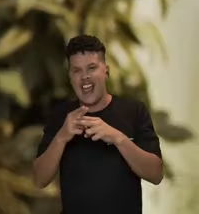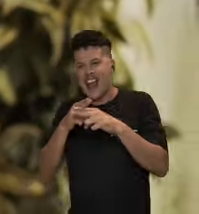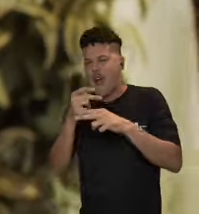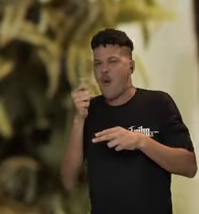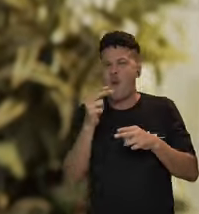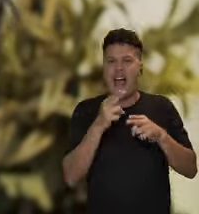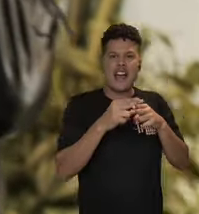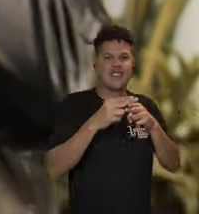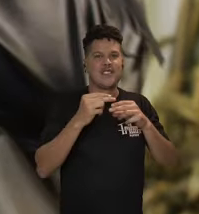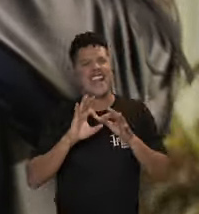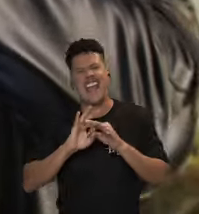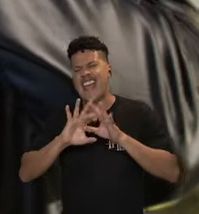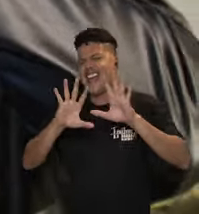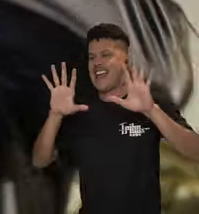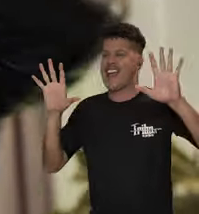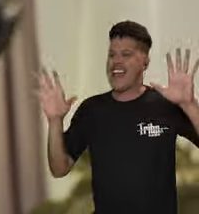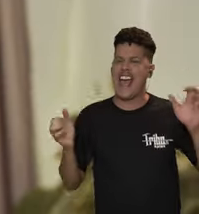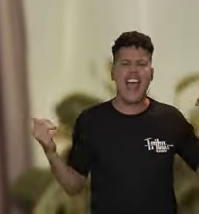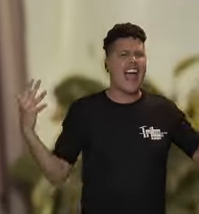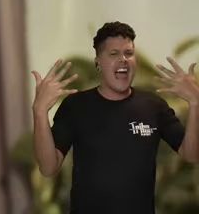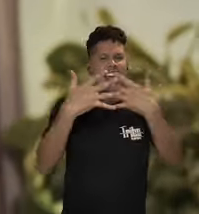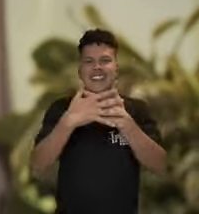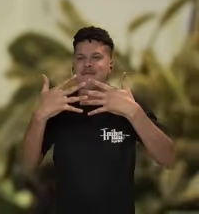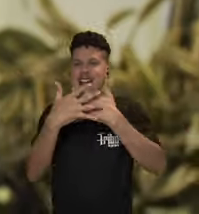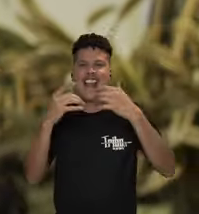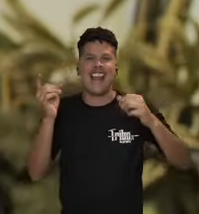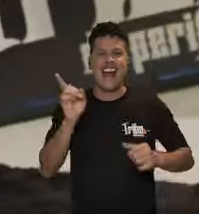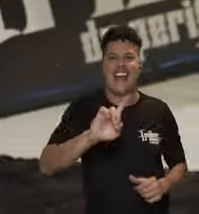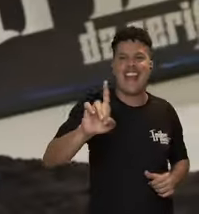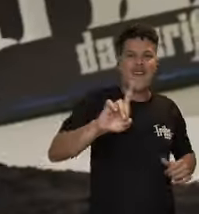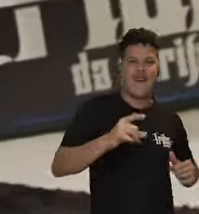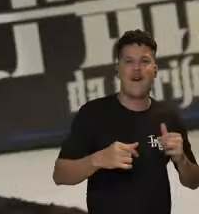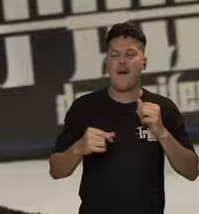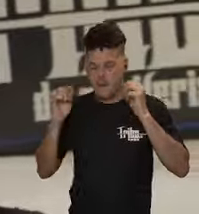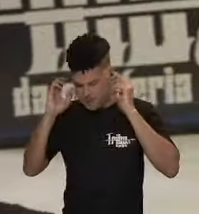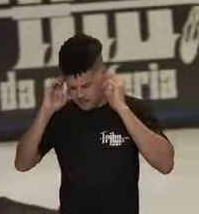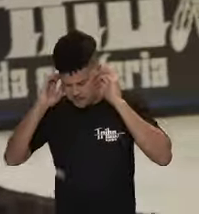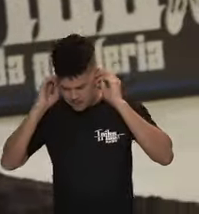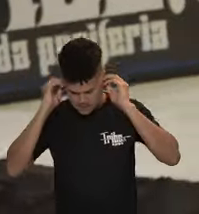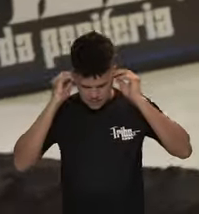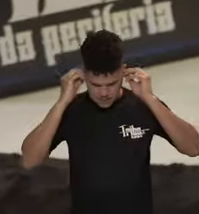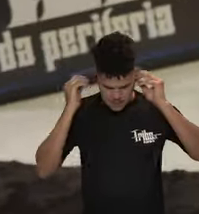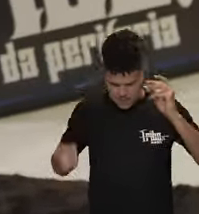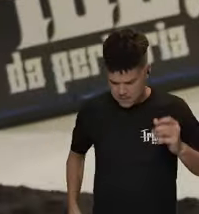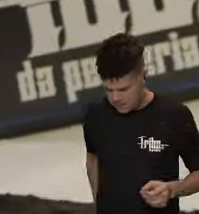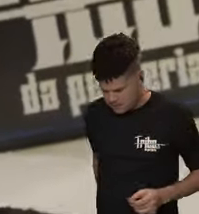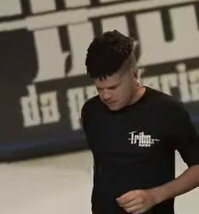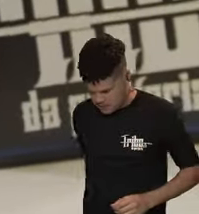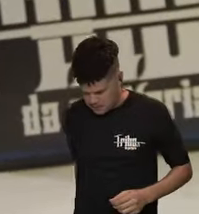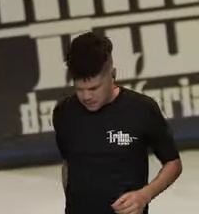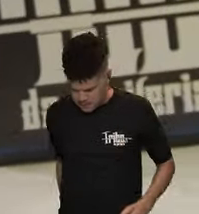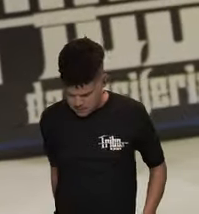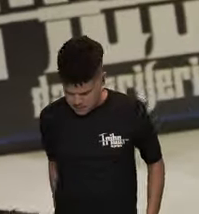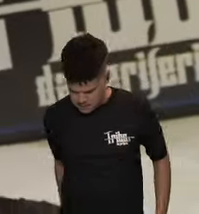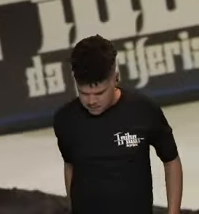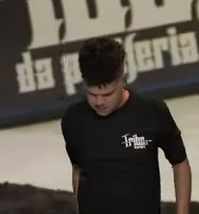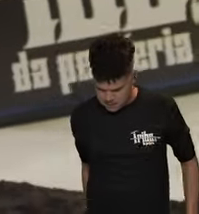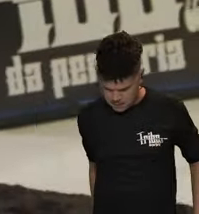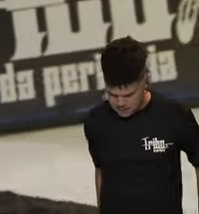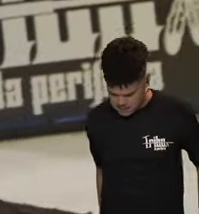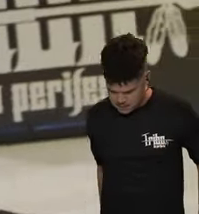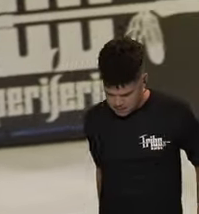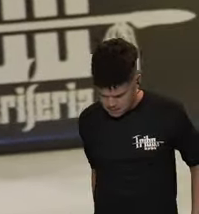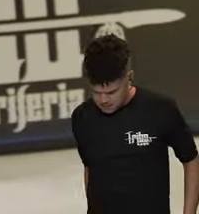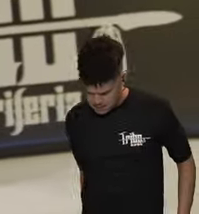sem direção. Deixa isso fluir, então atrapalha não. Oh, não vem tampar minha visão. Vou de tempo